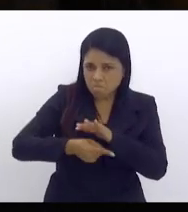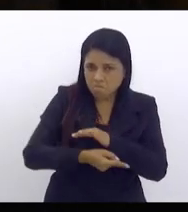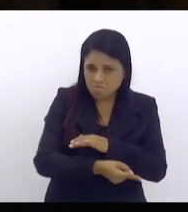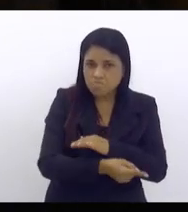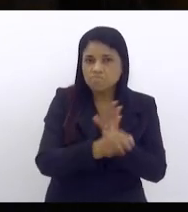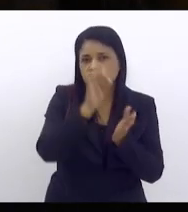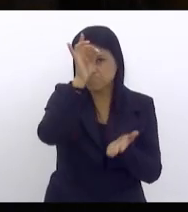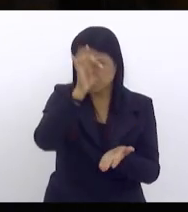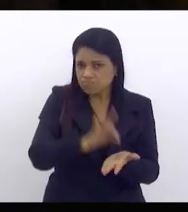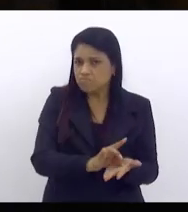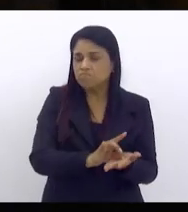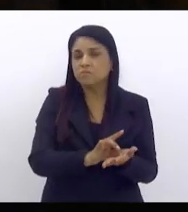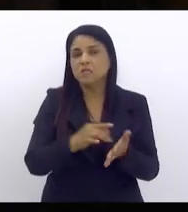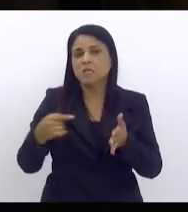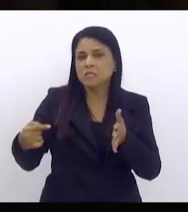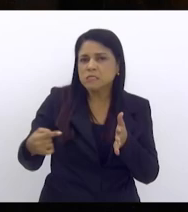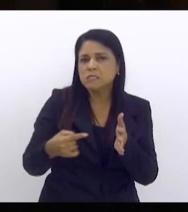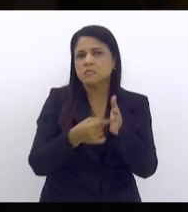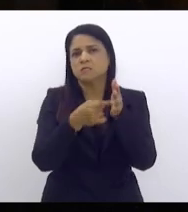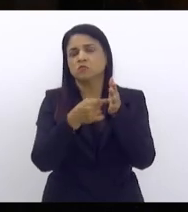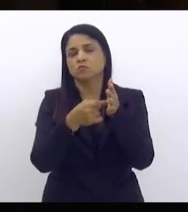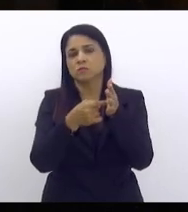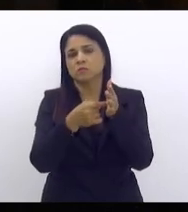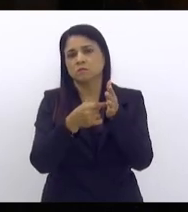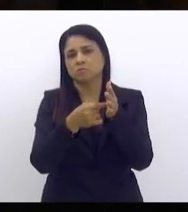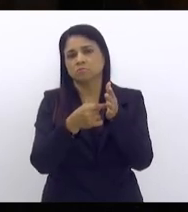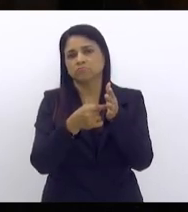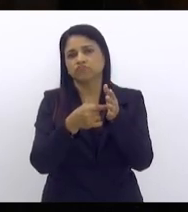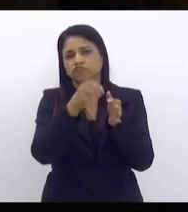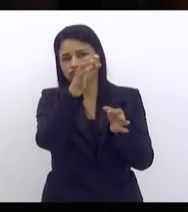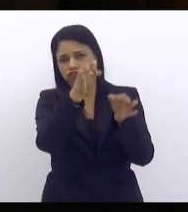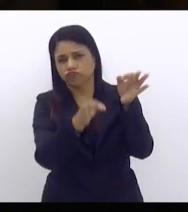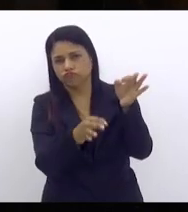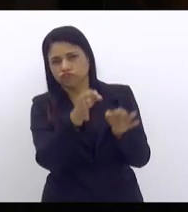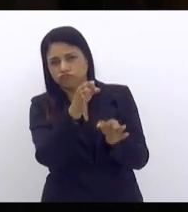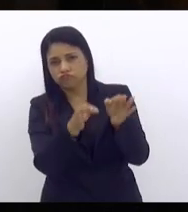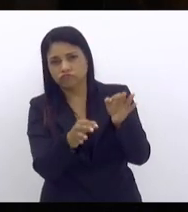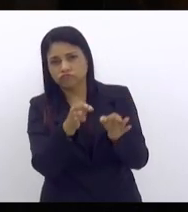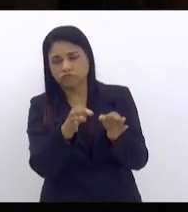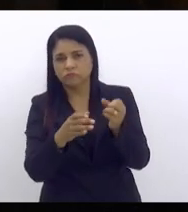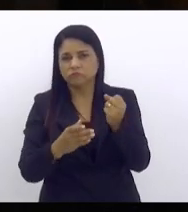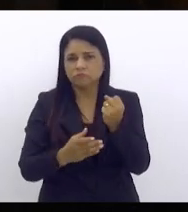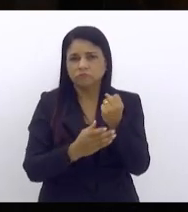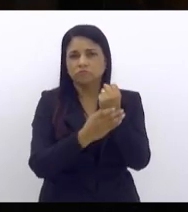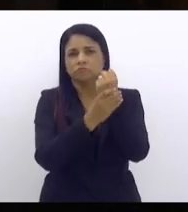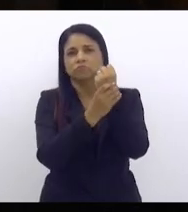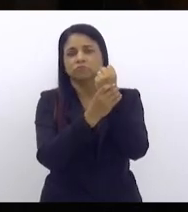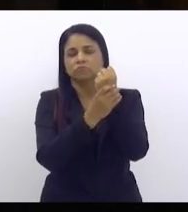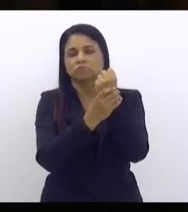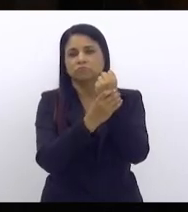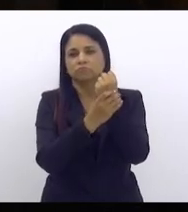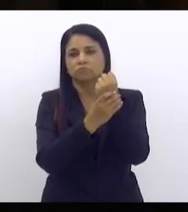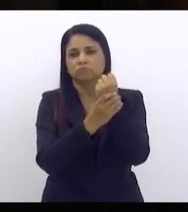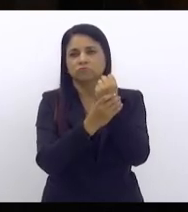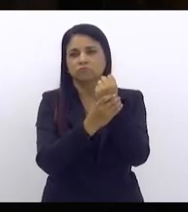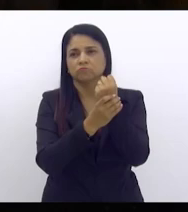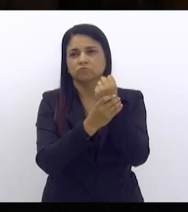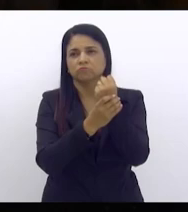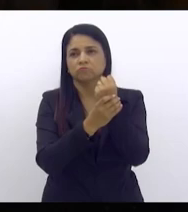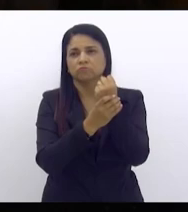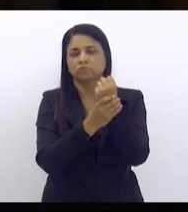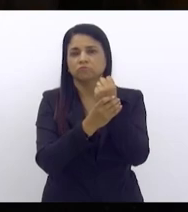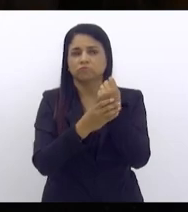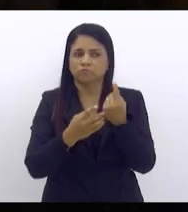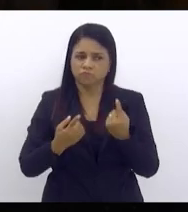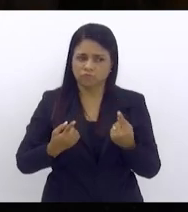e as denúncias sejam julgadas, garantida a contradição, o